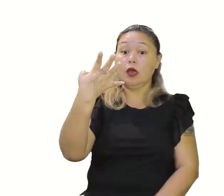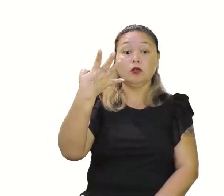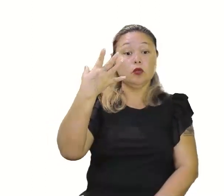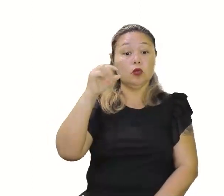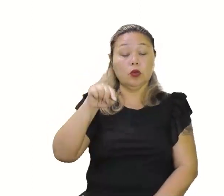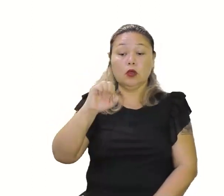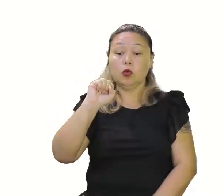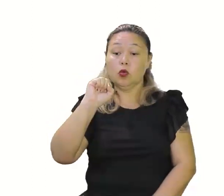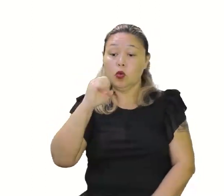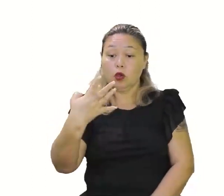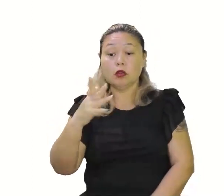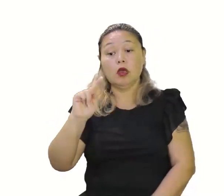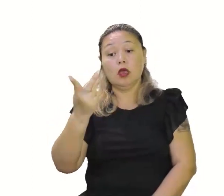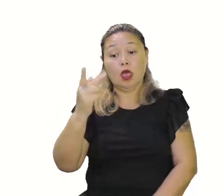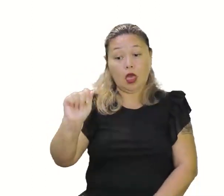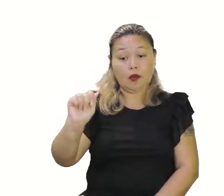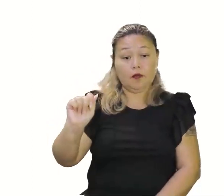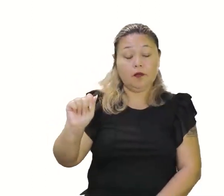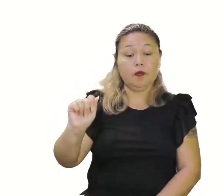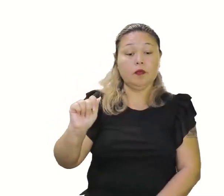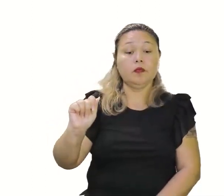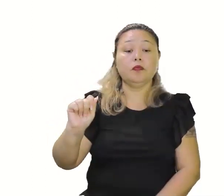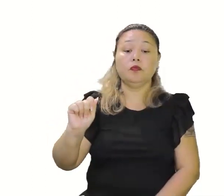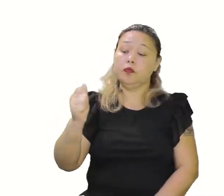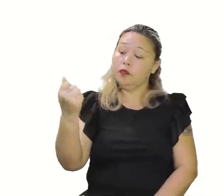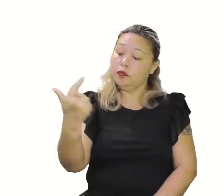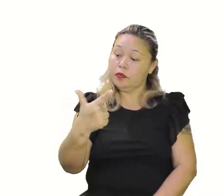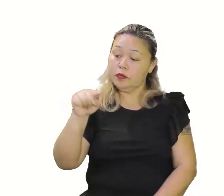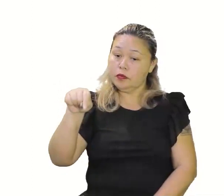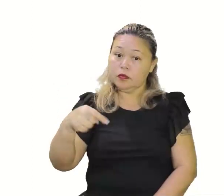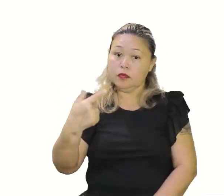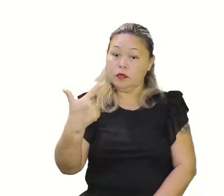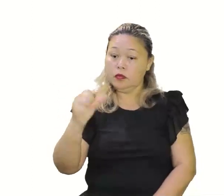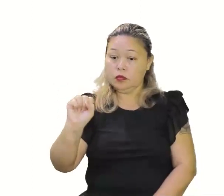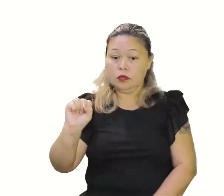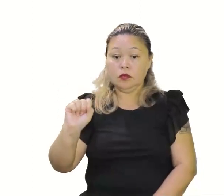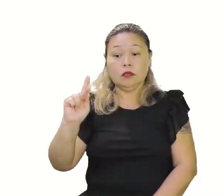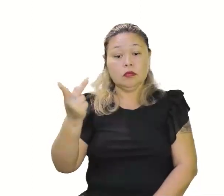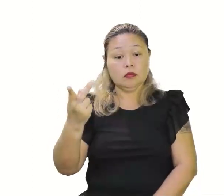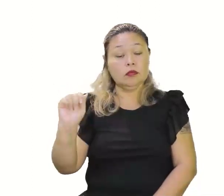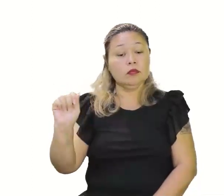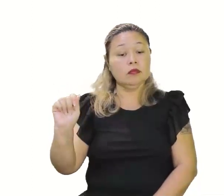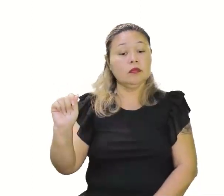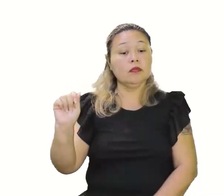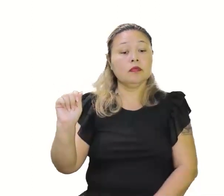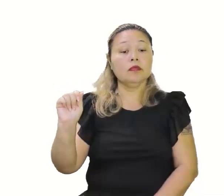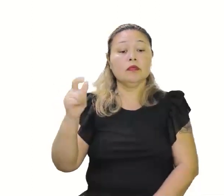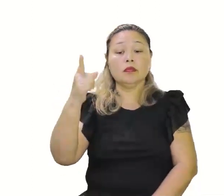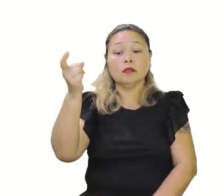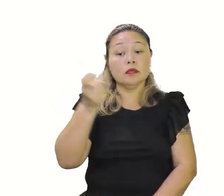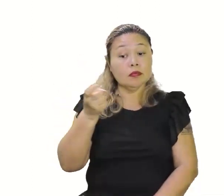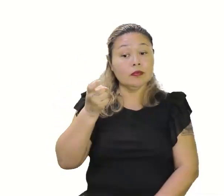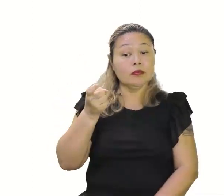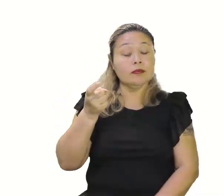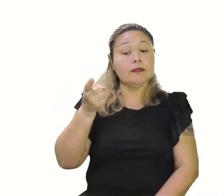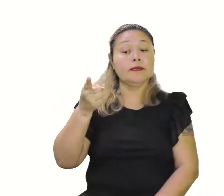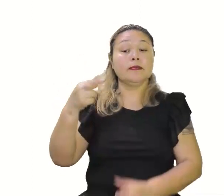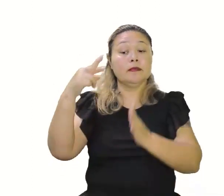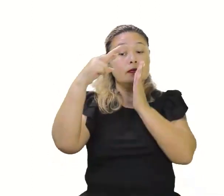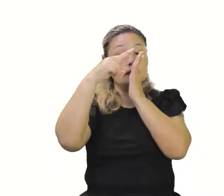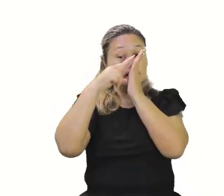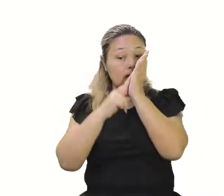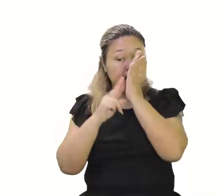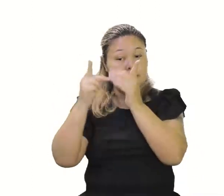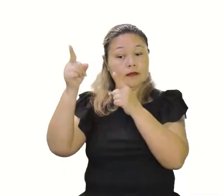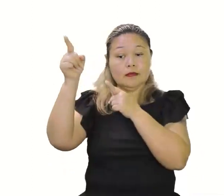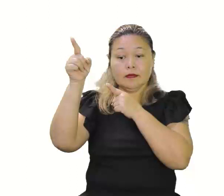4,84 hectares, né? Aí eu tô aqui com 12,28 hectares, é igual a X. E do mesmo jeito que